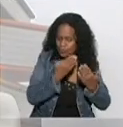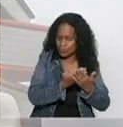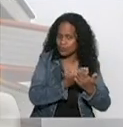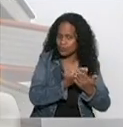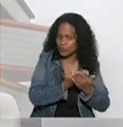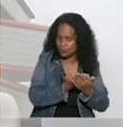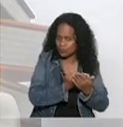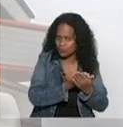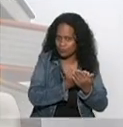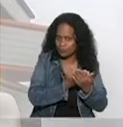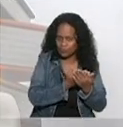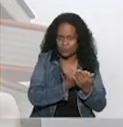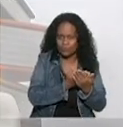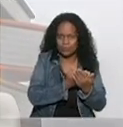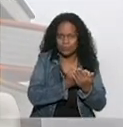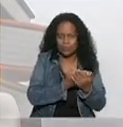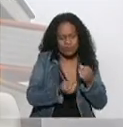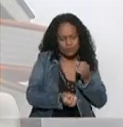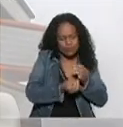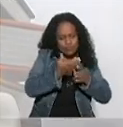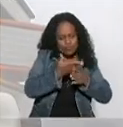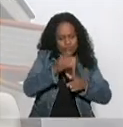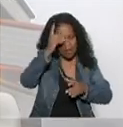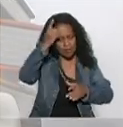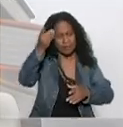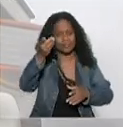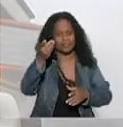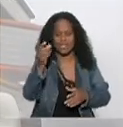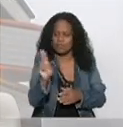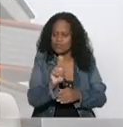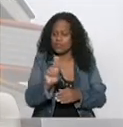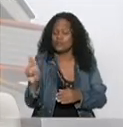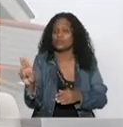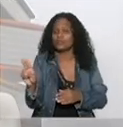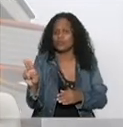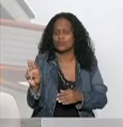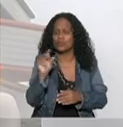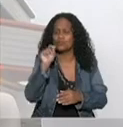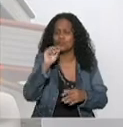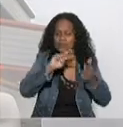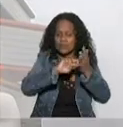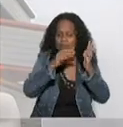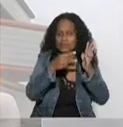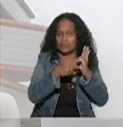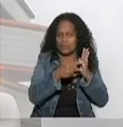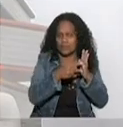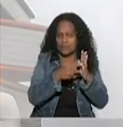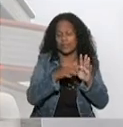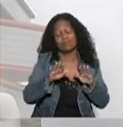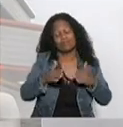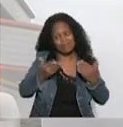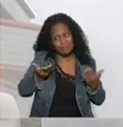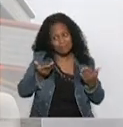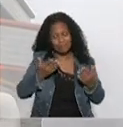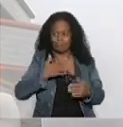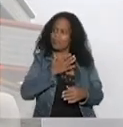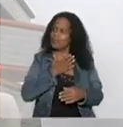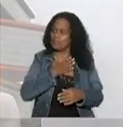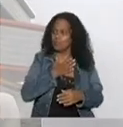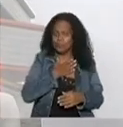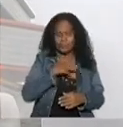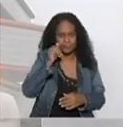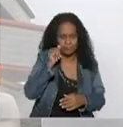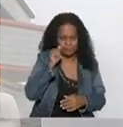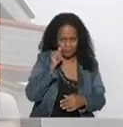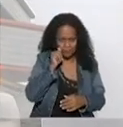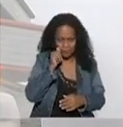linda. Era um grupo de amigos, desde pequenos, conviveram juntos, foram crescendo, e toda vez que eles perguntavam o que a gente